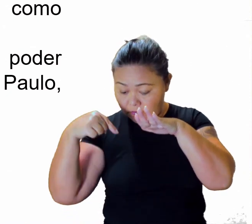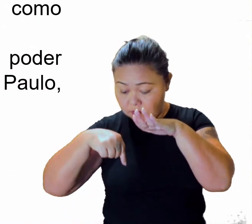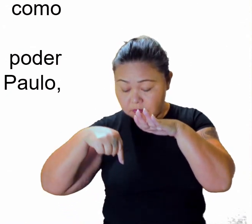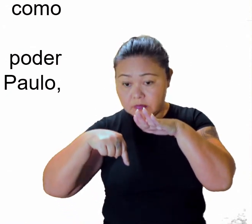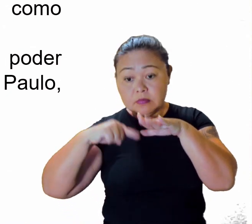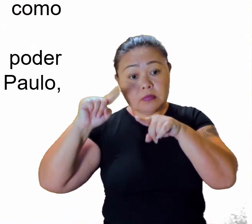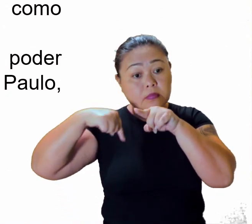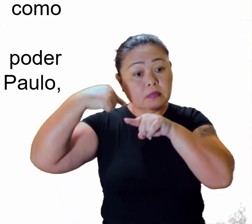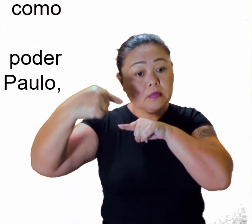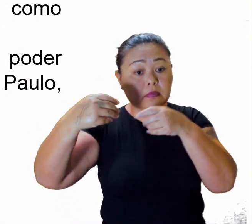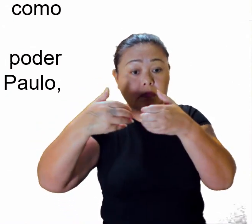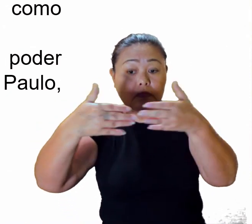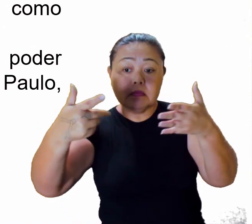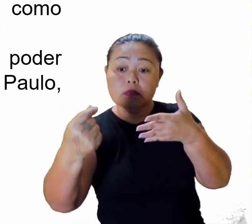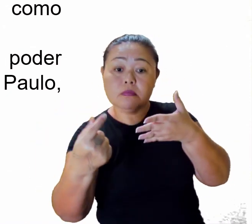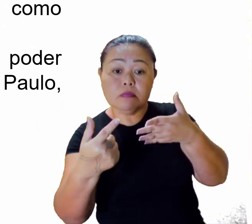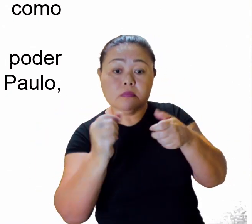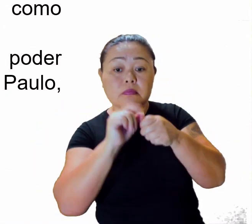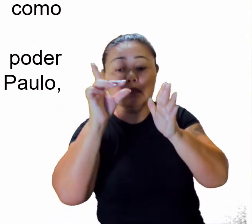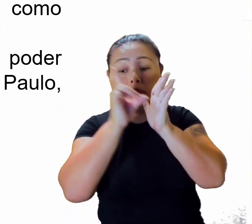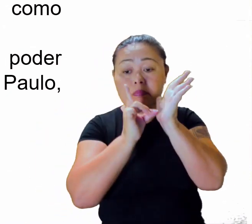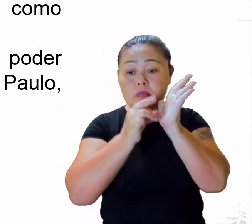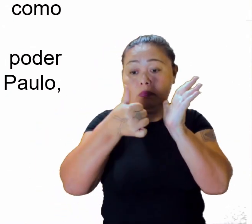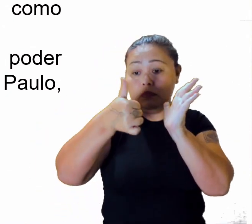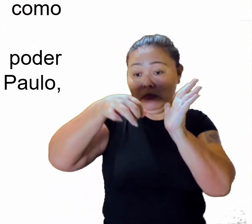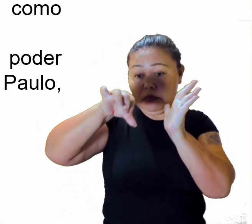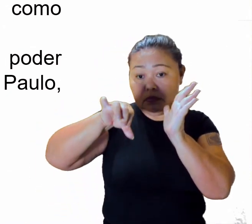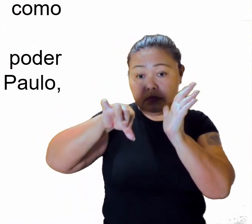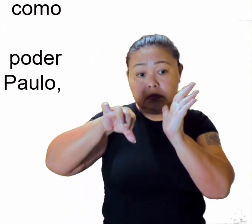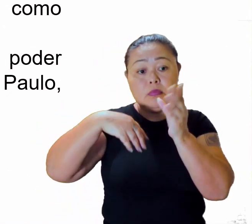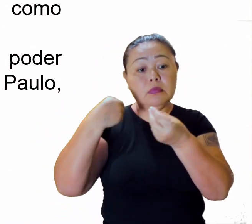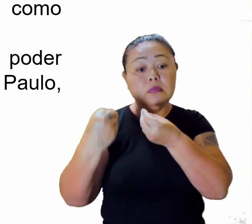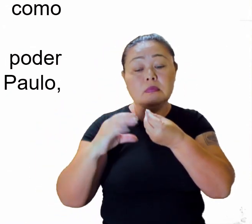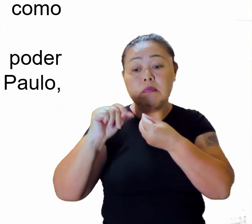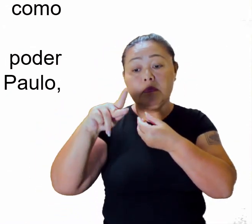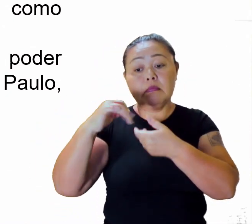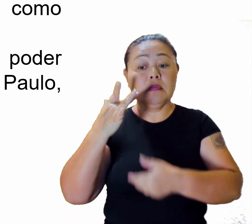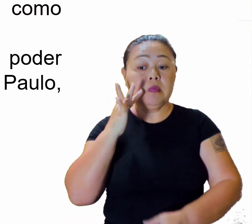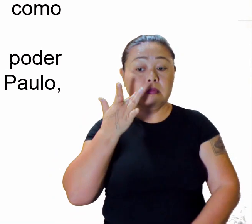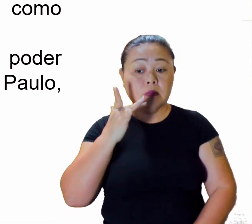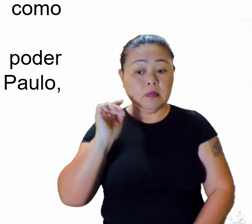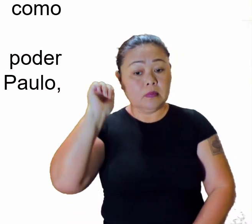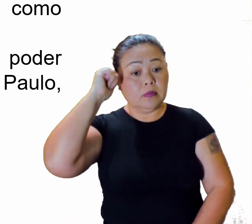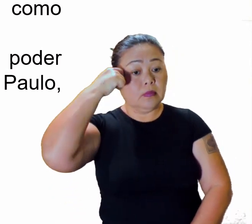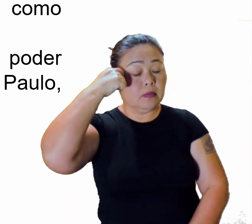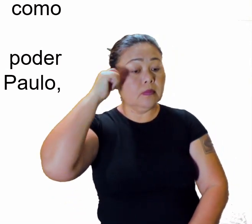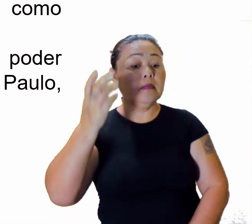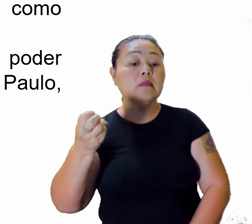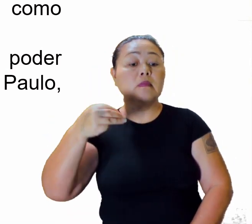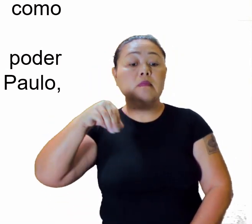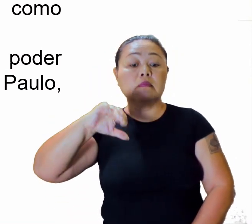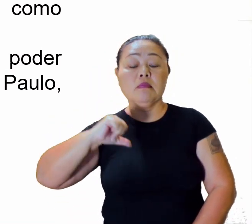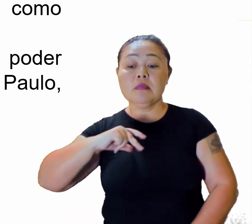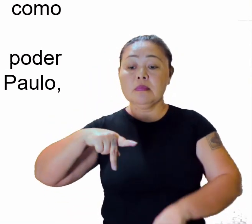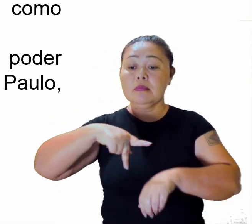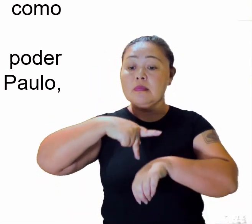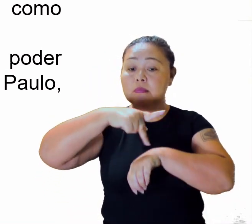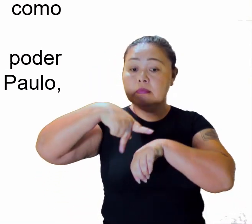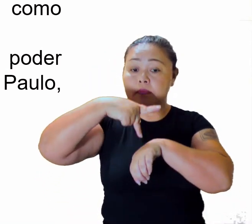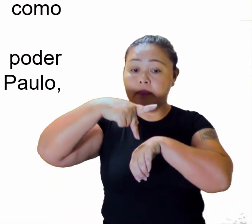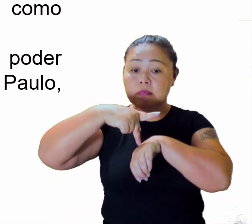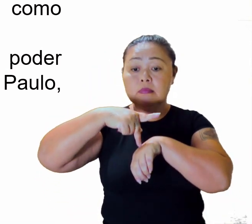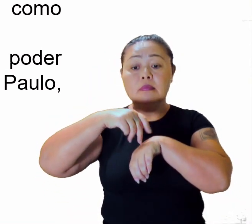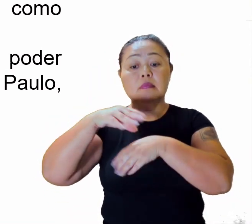industrializaram após a abertura econômica da década de 90, como Campinas e Ouro Preto. B. Metrópoles